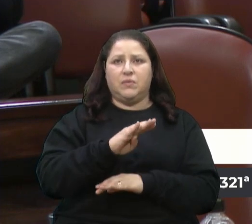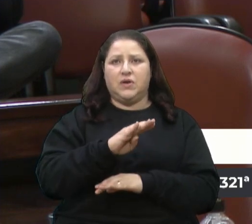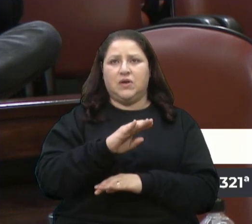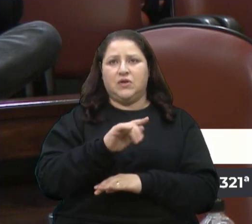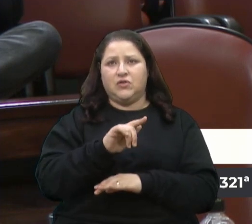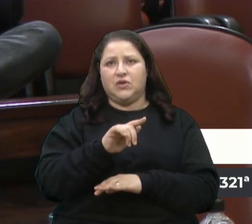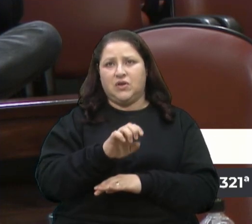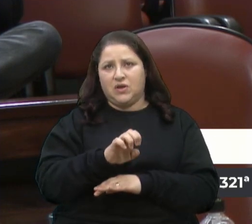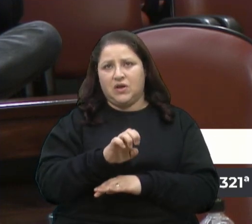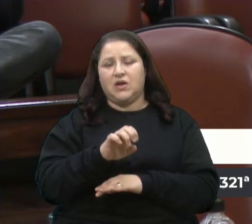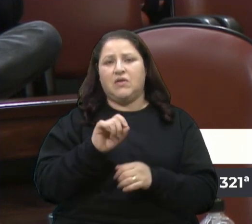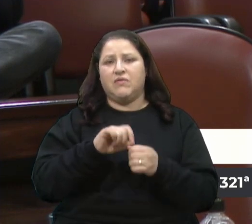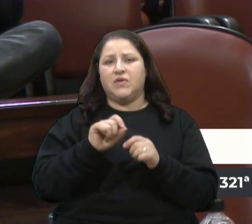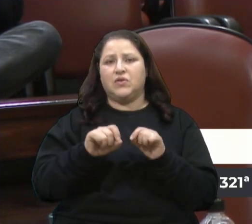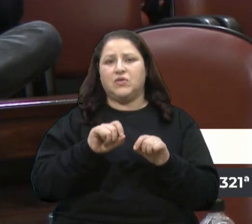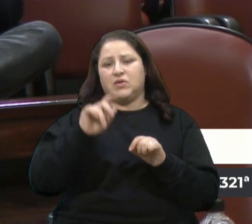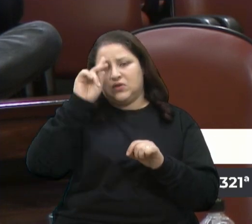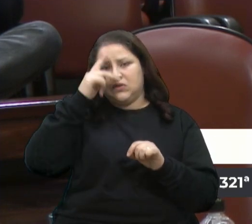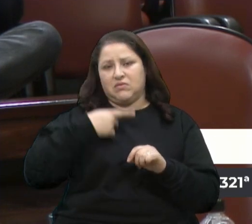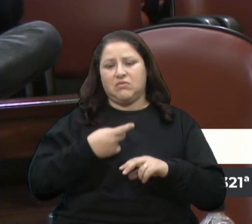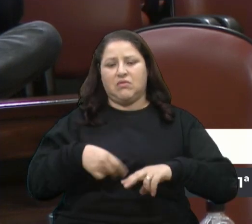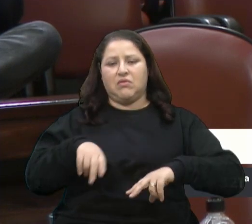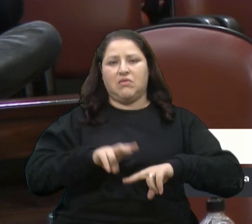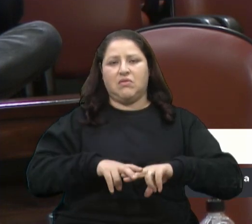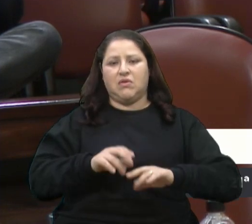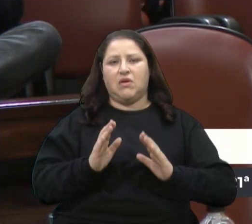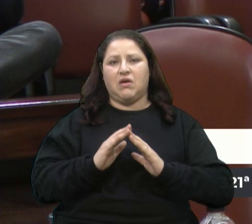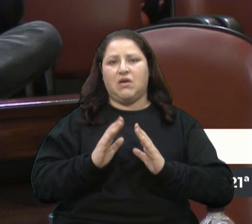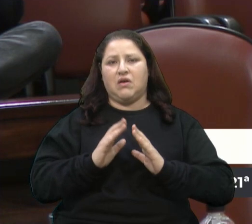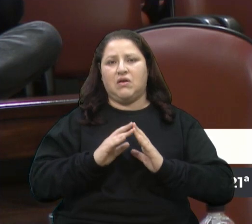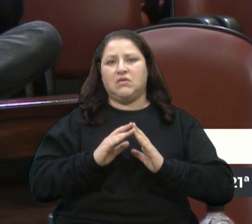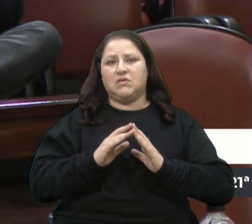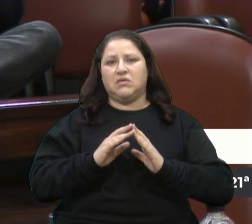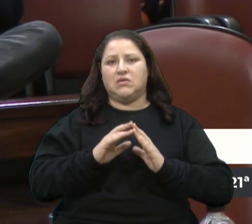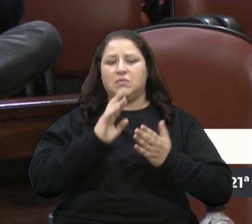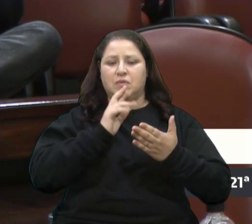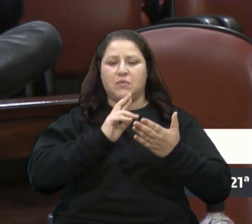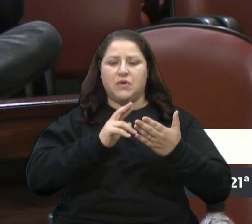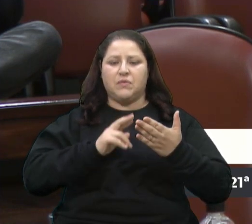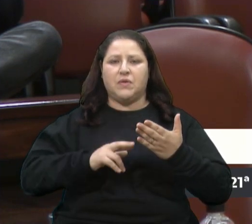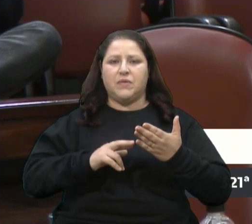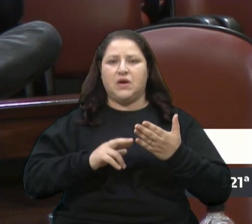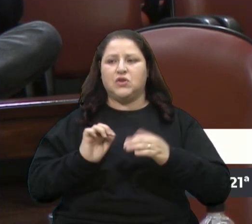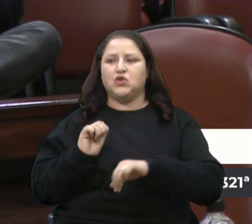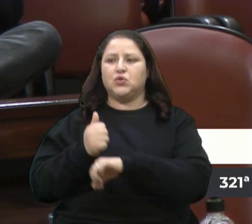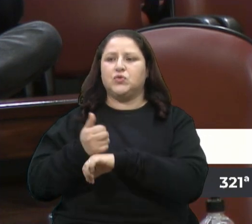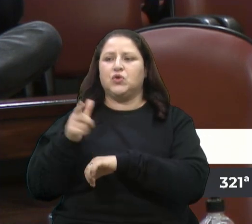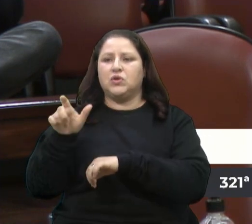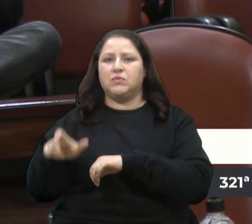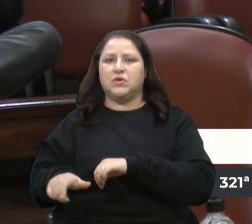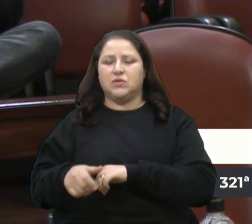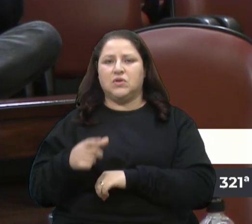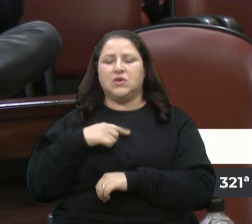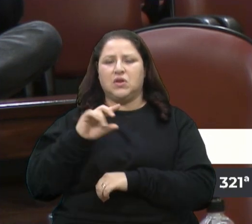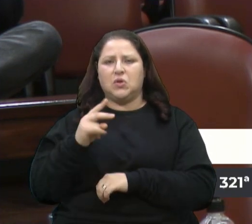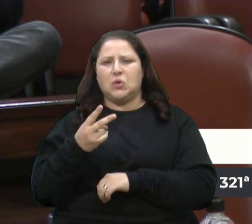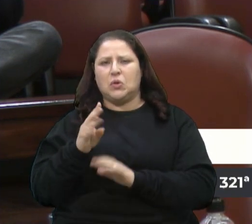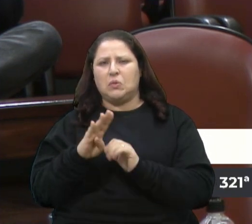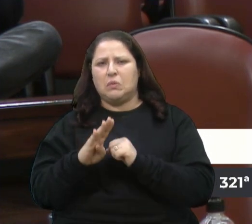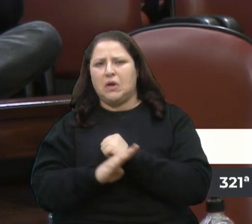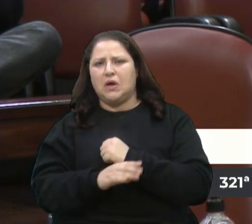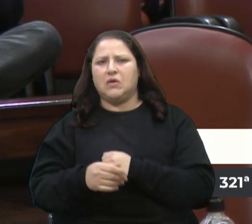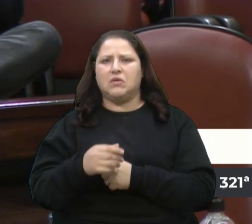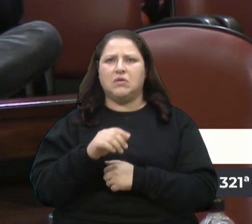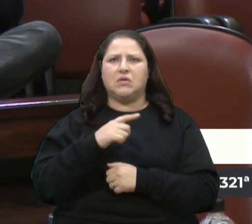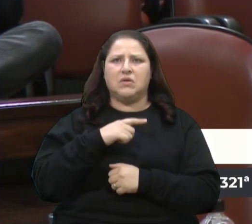residência e respondendo pelas pessoas. Aconteceu isso. 2, 3 bairros de Caxias numa região tiveram